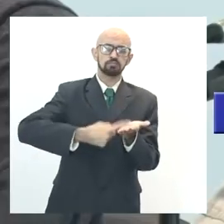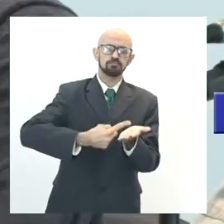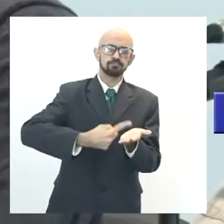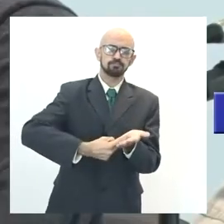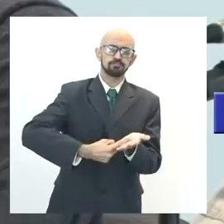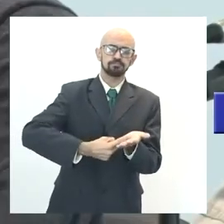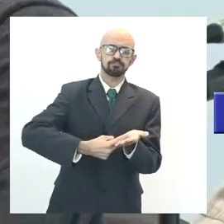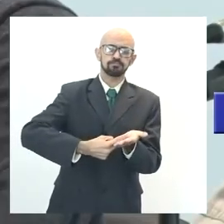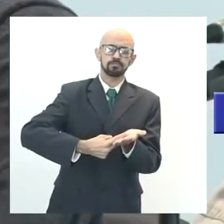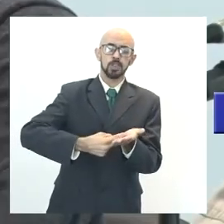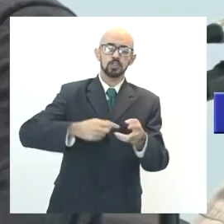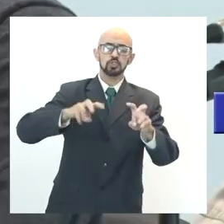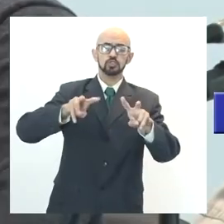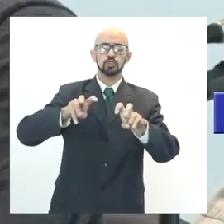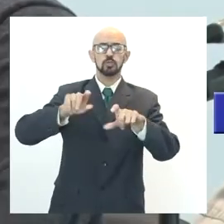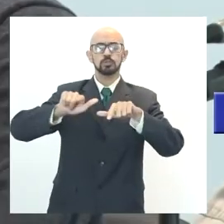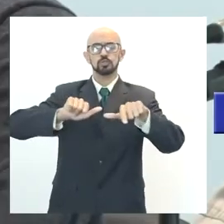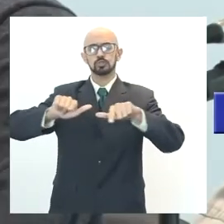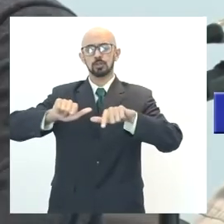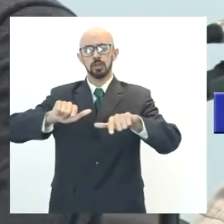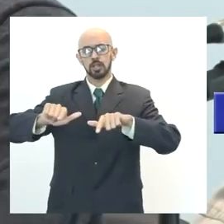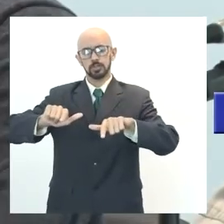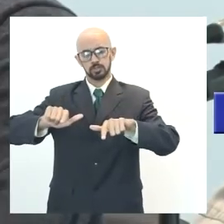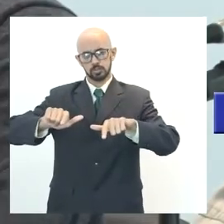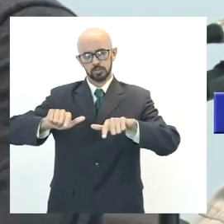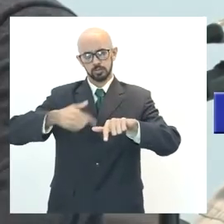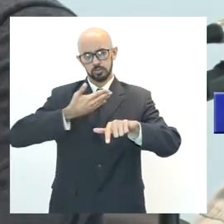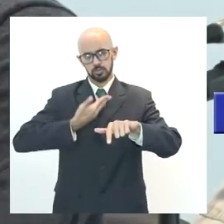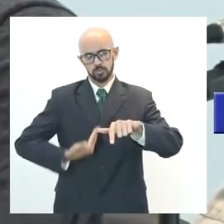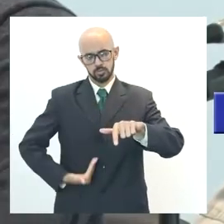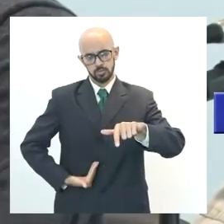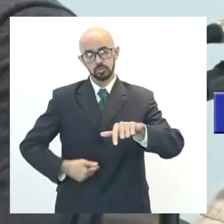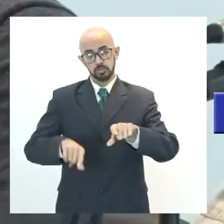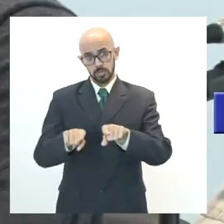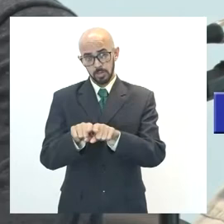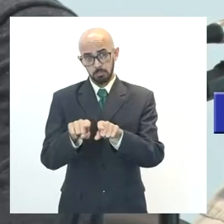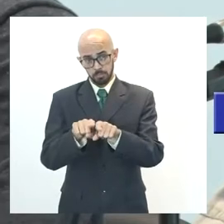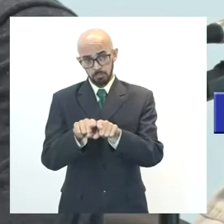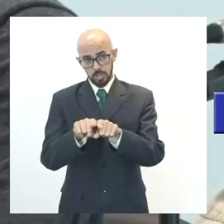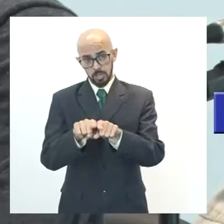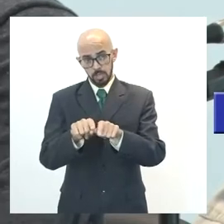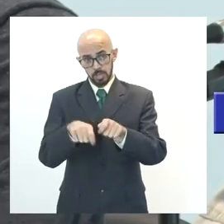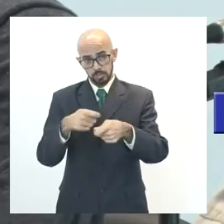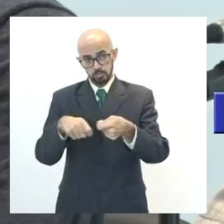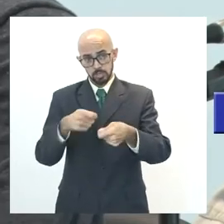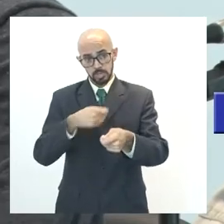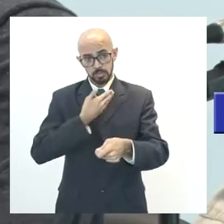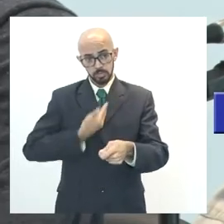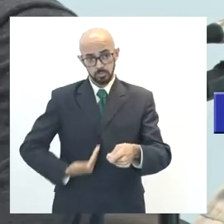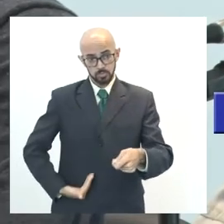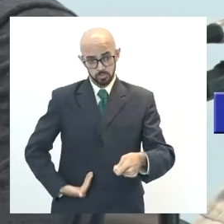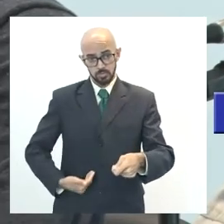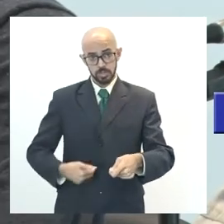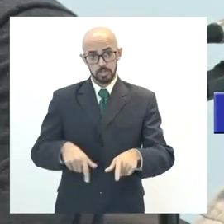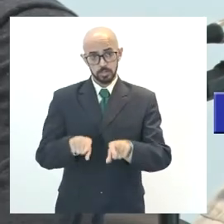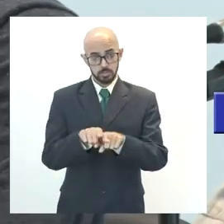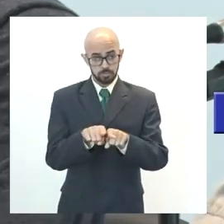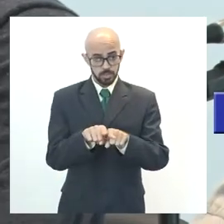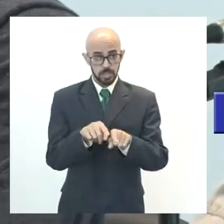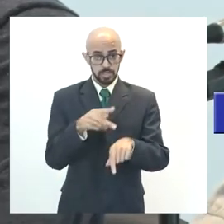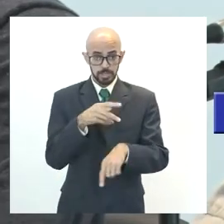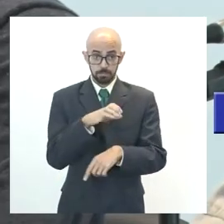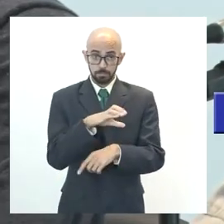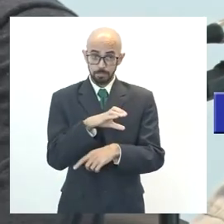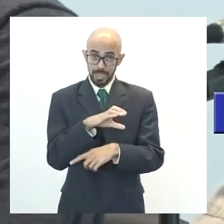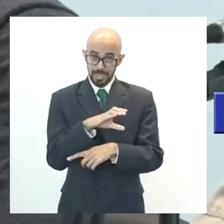sobre os trabalhadores públicos sobre a administração pública então a essa PEC